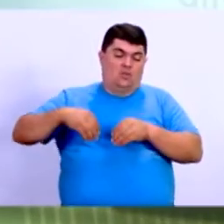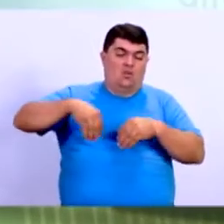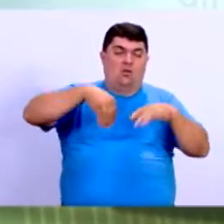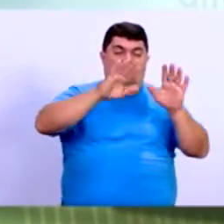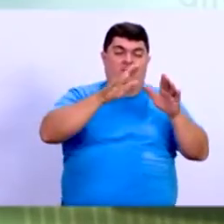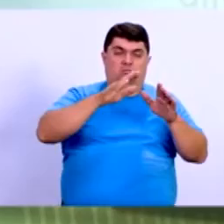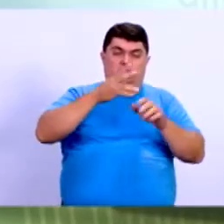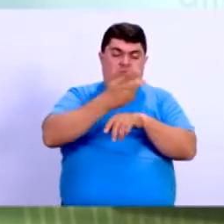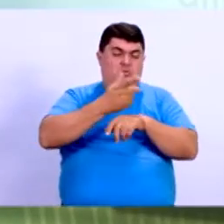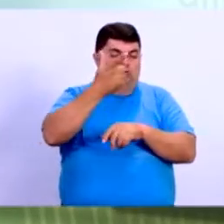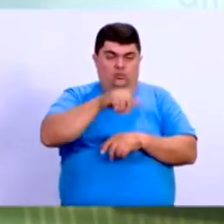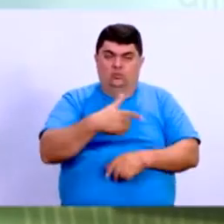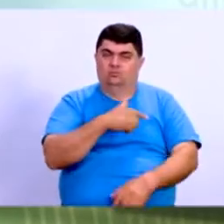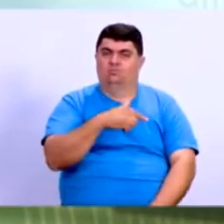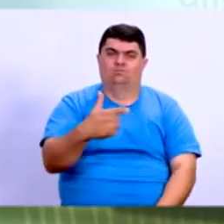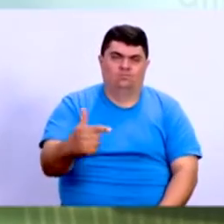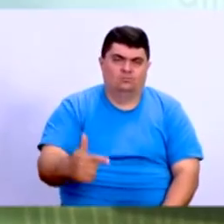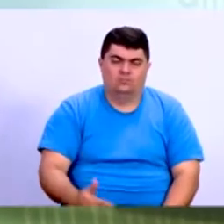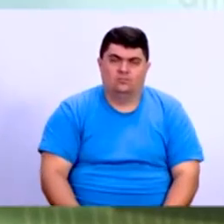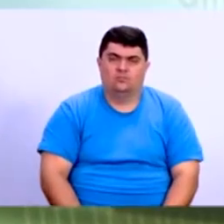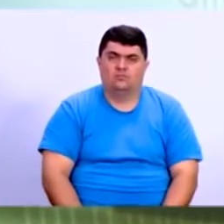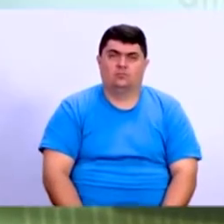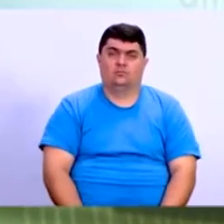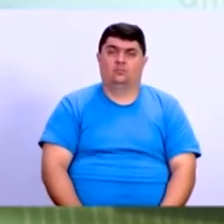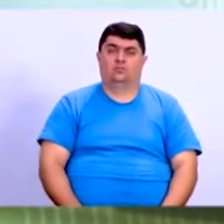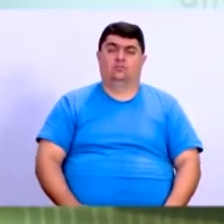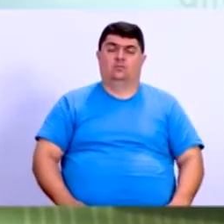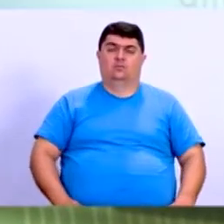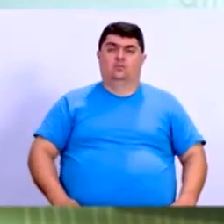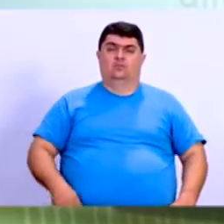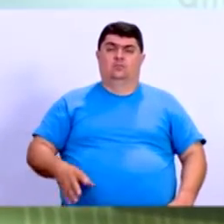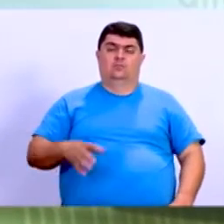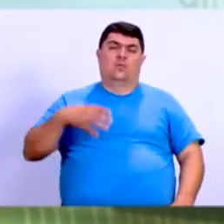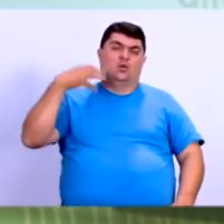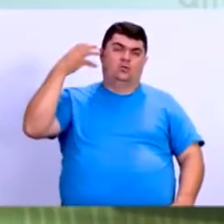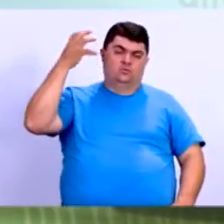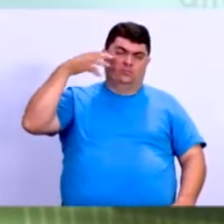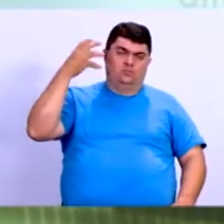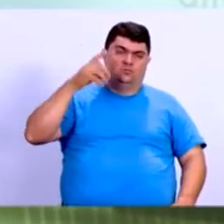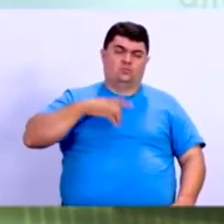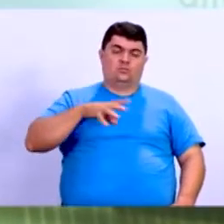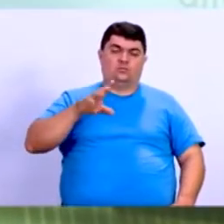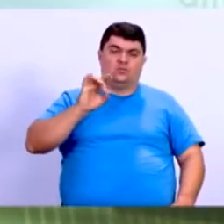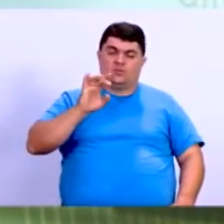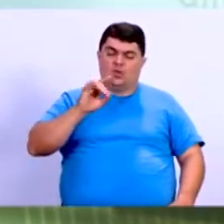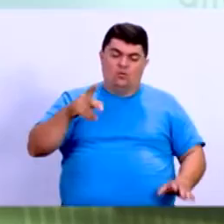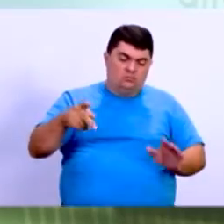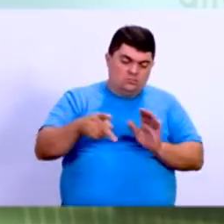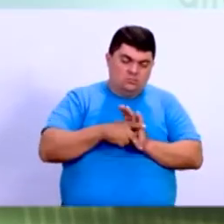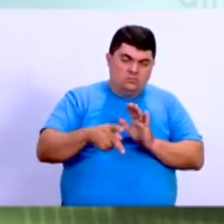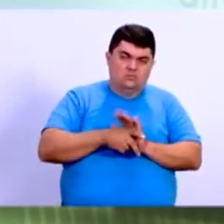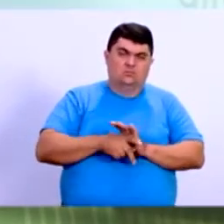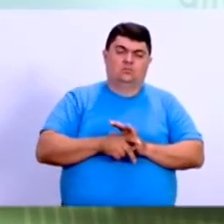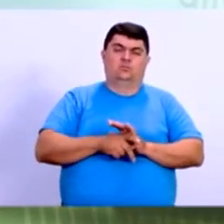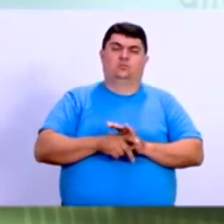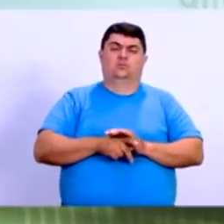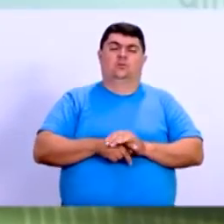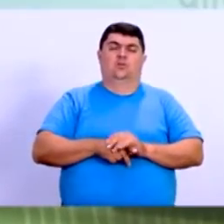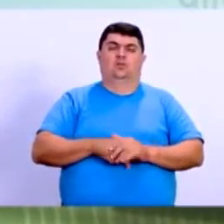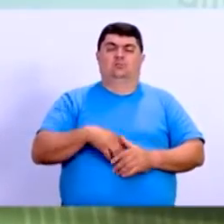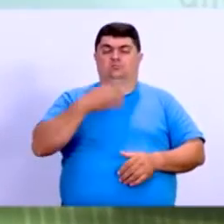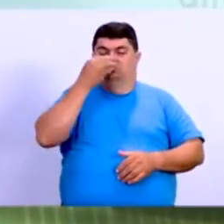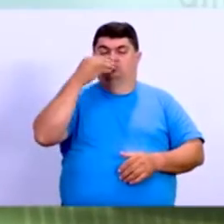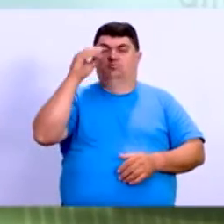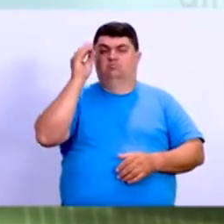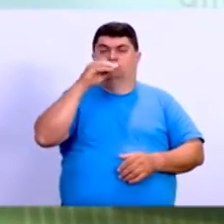show. Tá? Ele envia para a caixa de som o som que precisa ser emitido. Ele não se importa em como